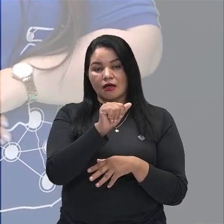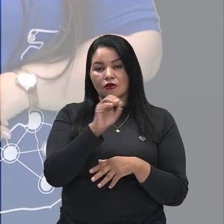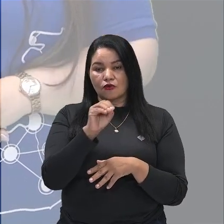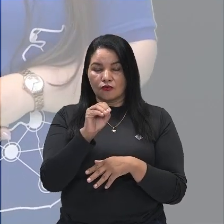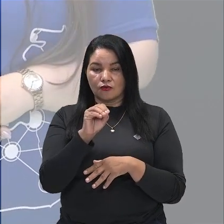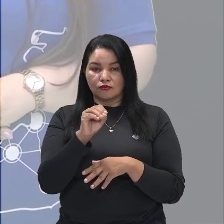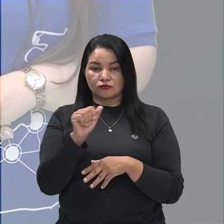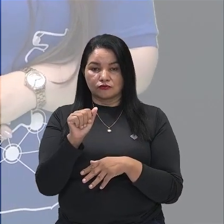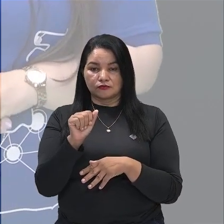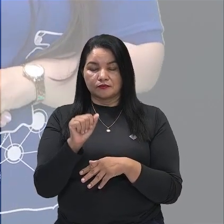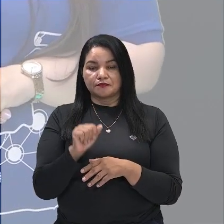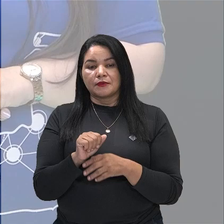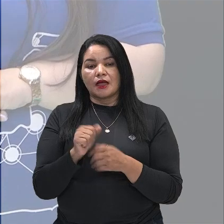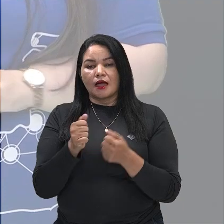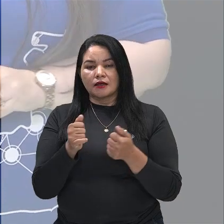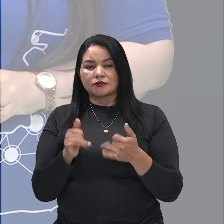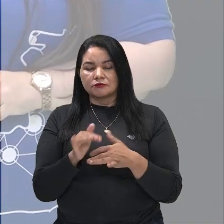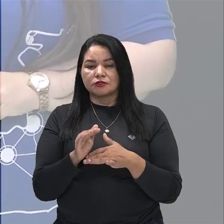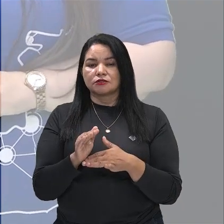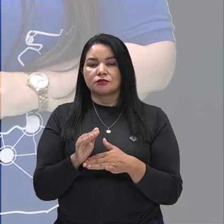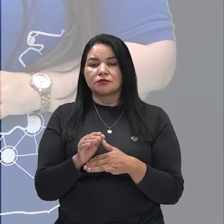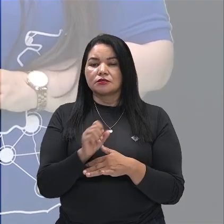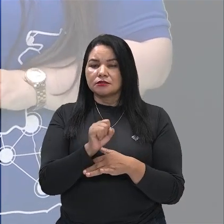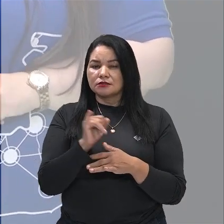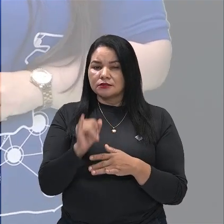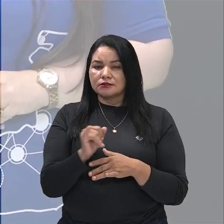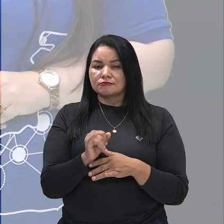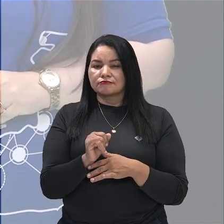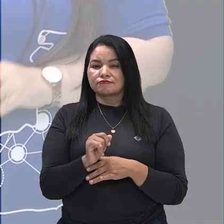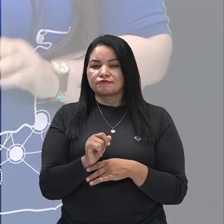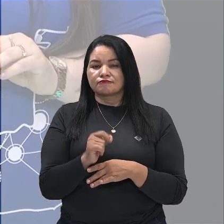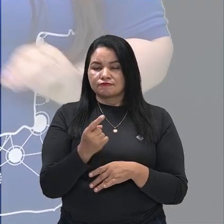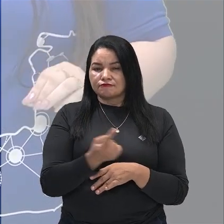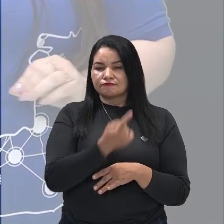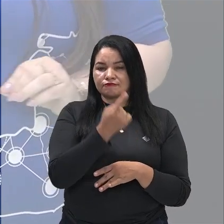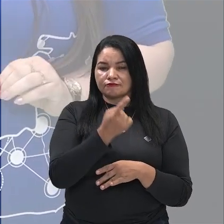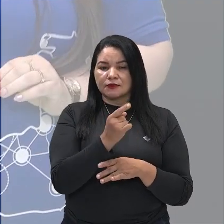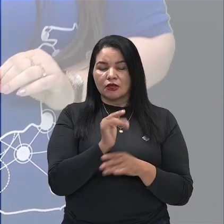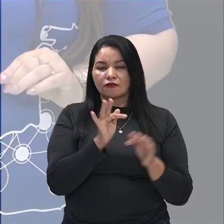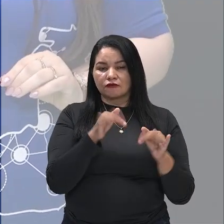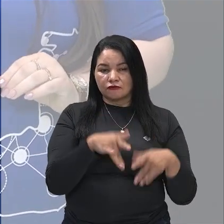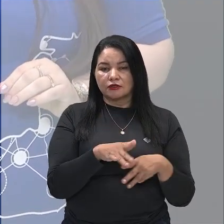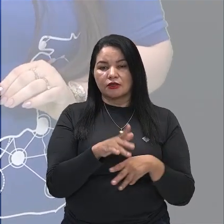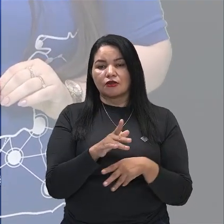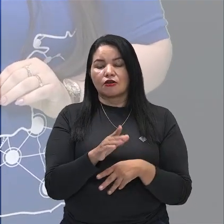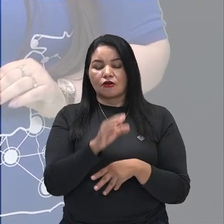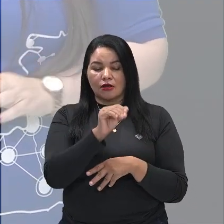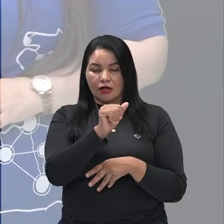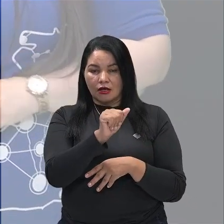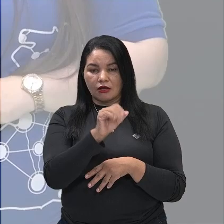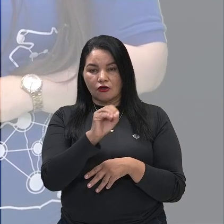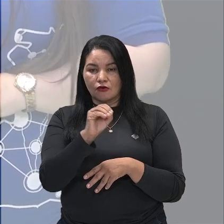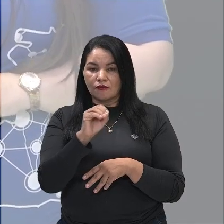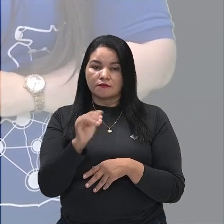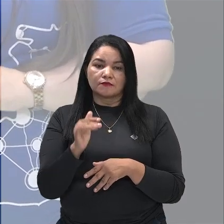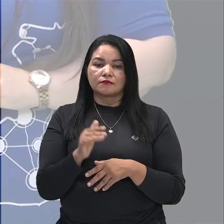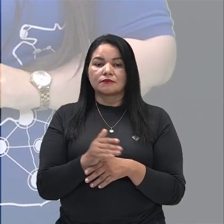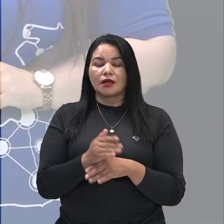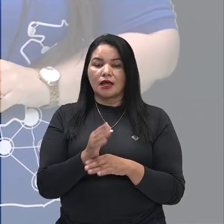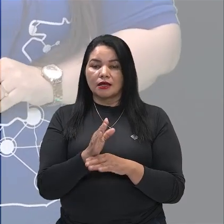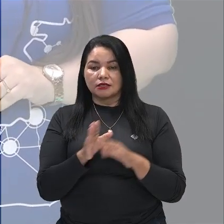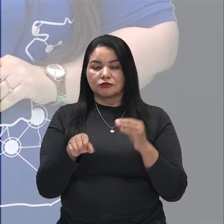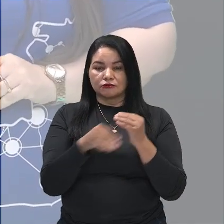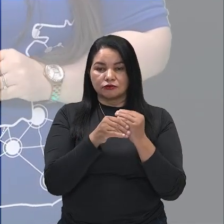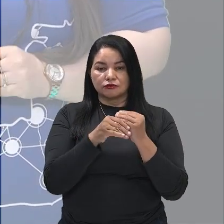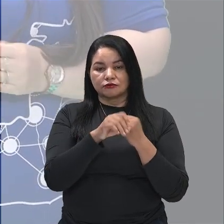básica, se o nosso substantivo lá no singular finalizar com uma vogal, a gente só acrescenta o S. Por exemplo,